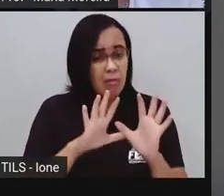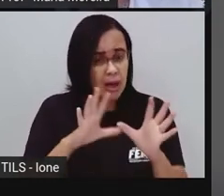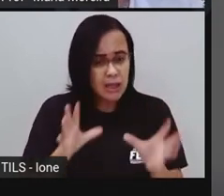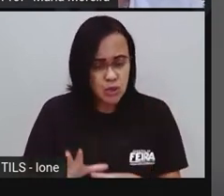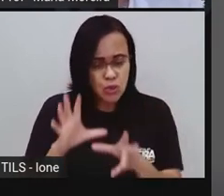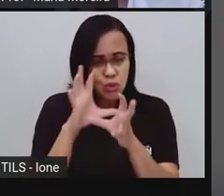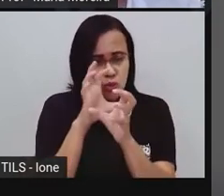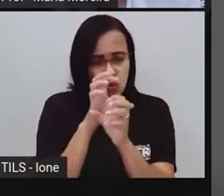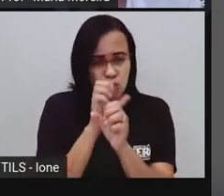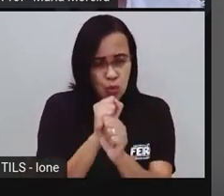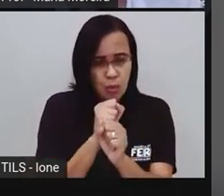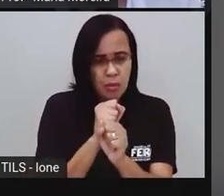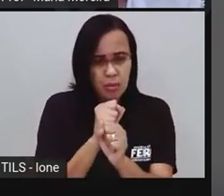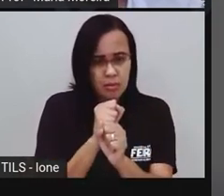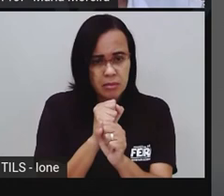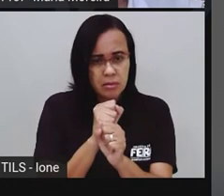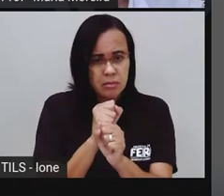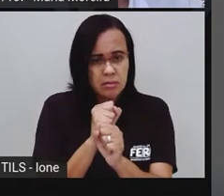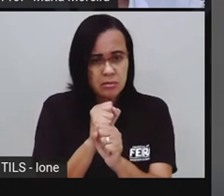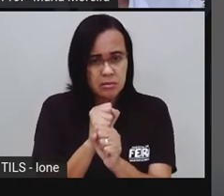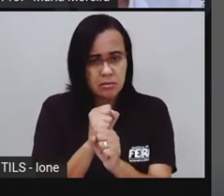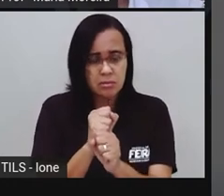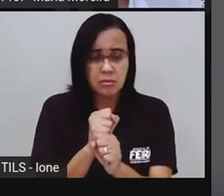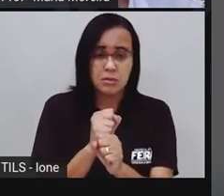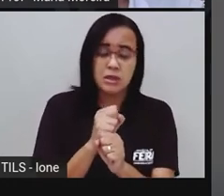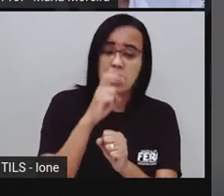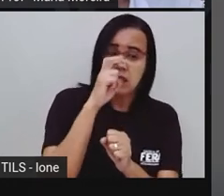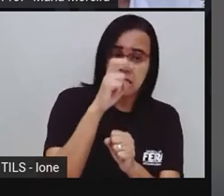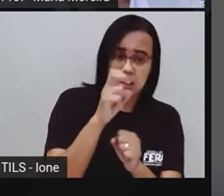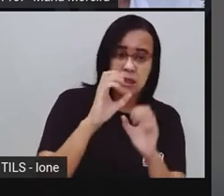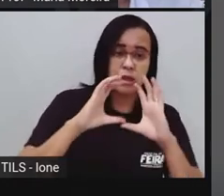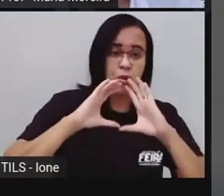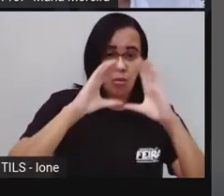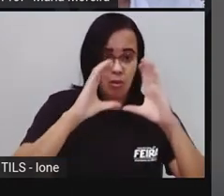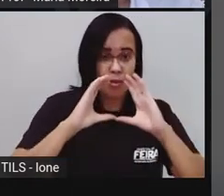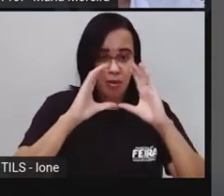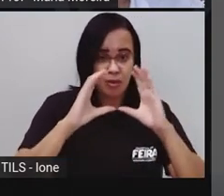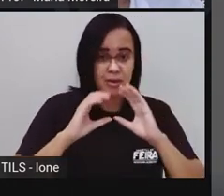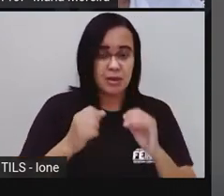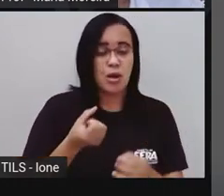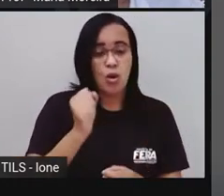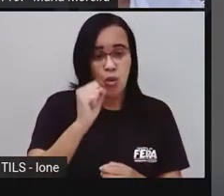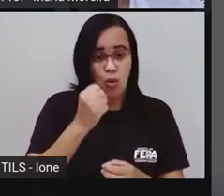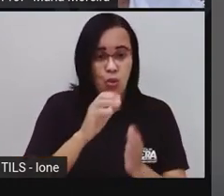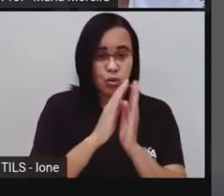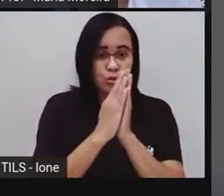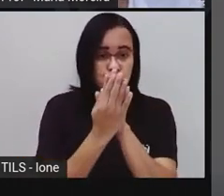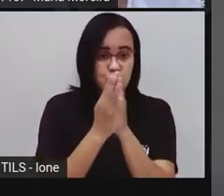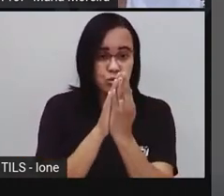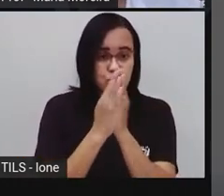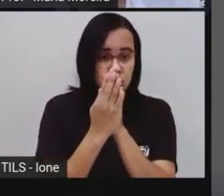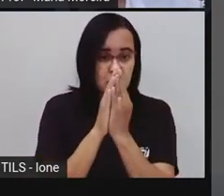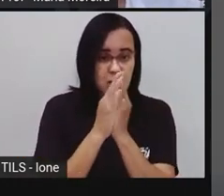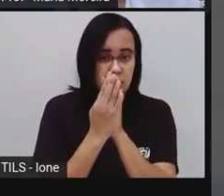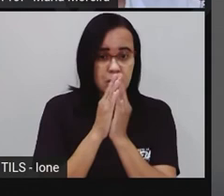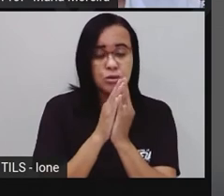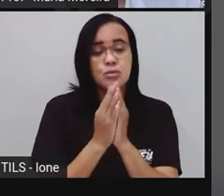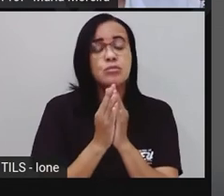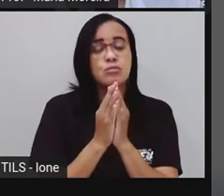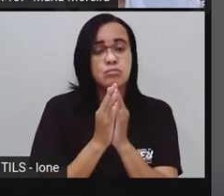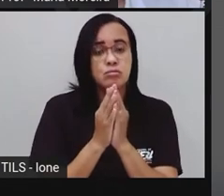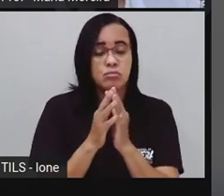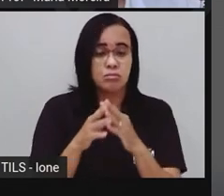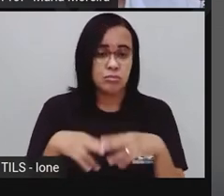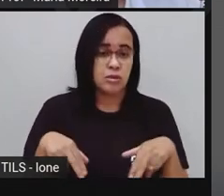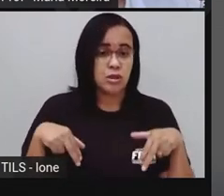mando aqui né Vamos botar o que a gente já sabe 5 bolas + 8 bonecos dinossauros a gente não sabe